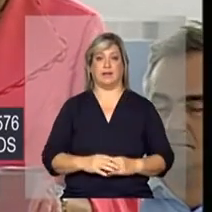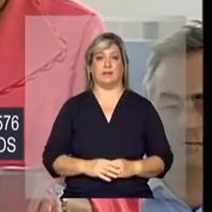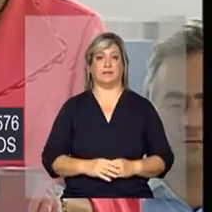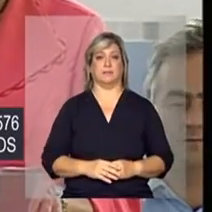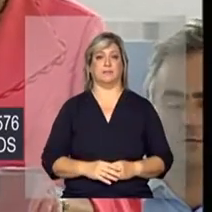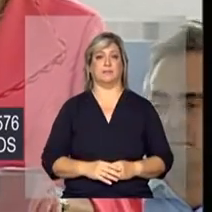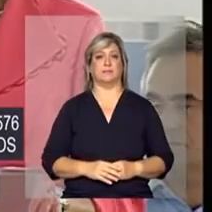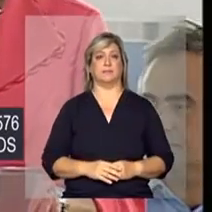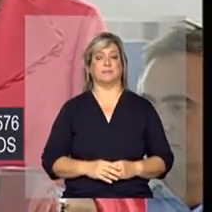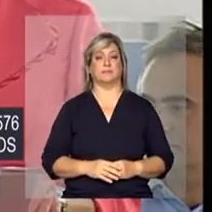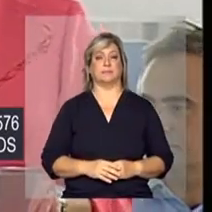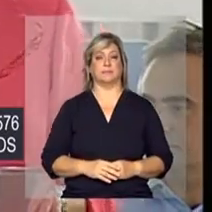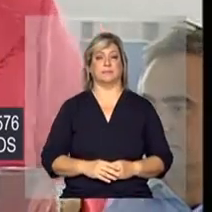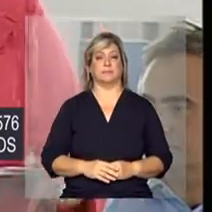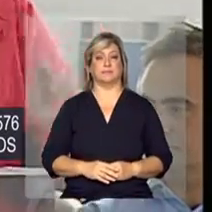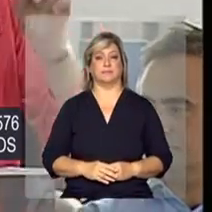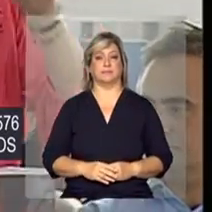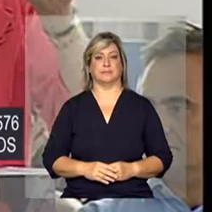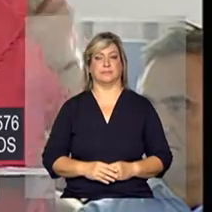que